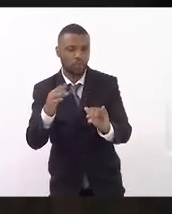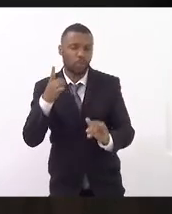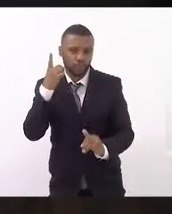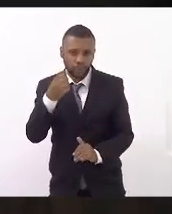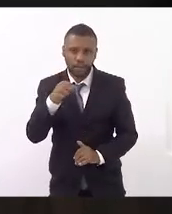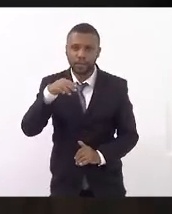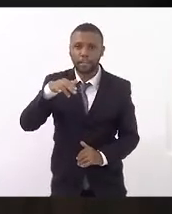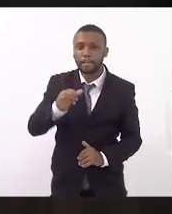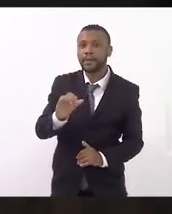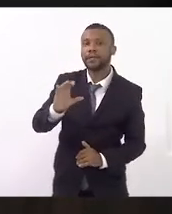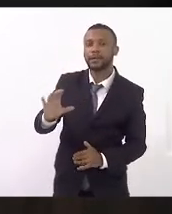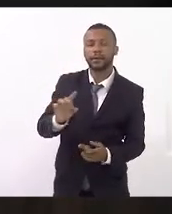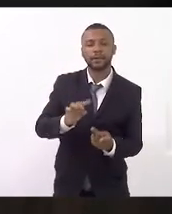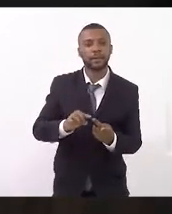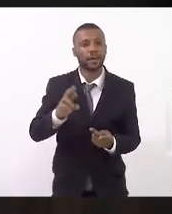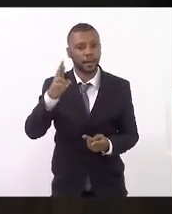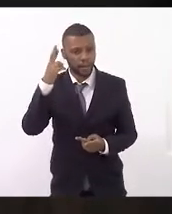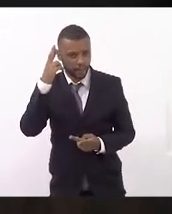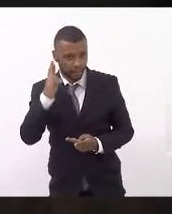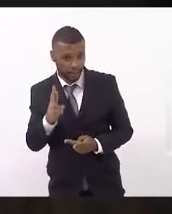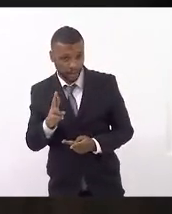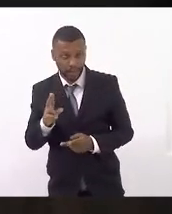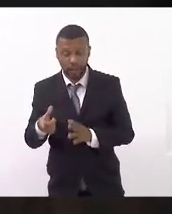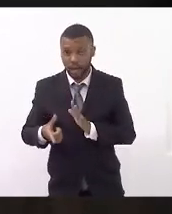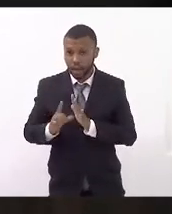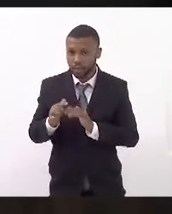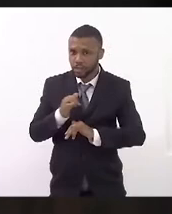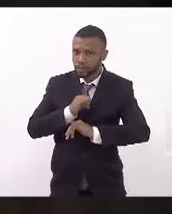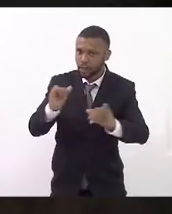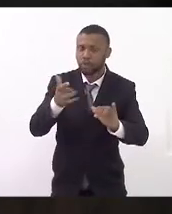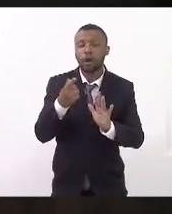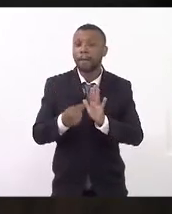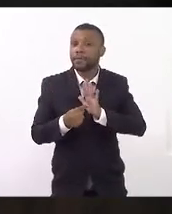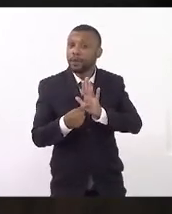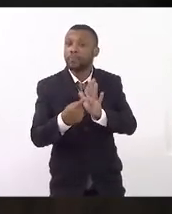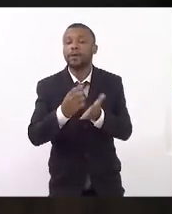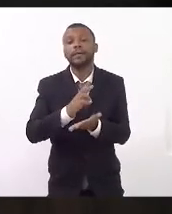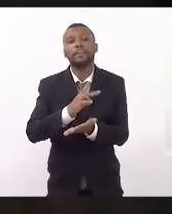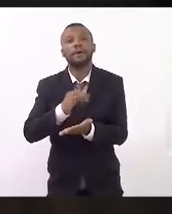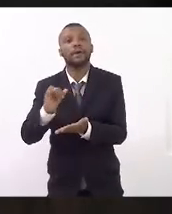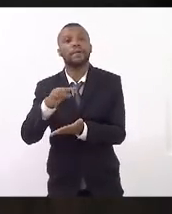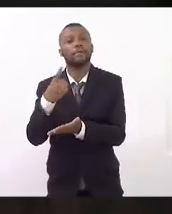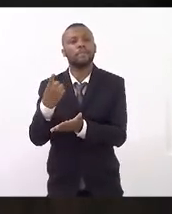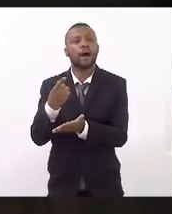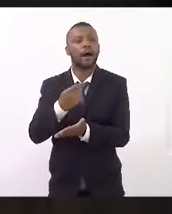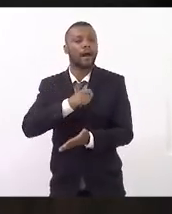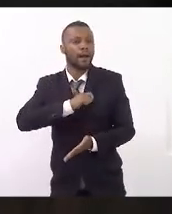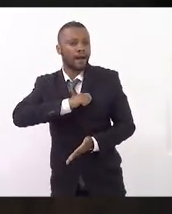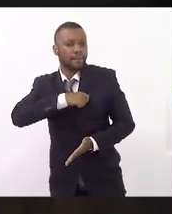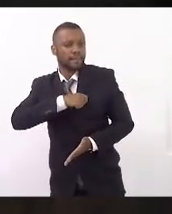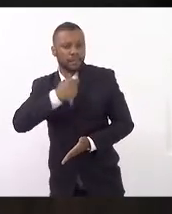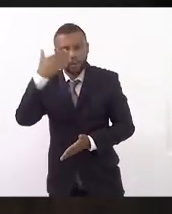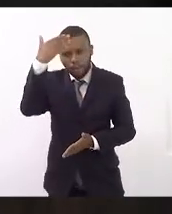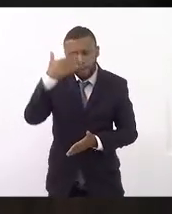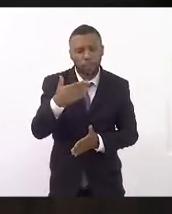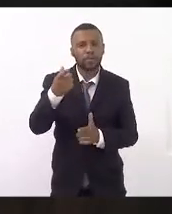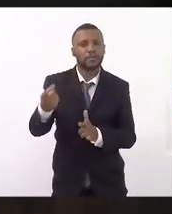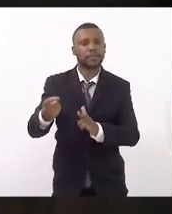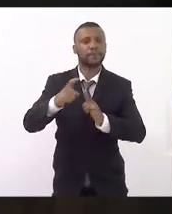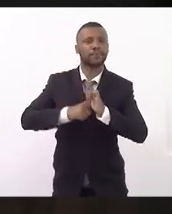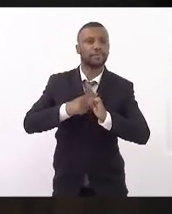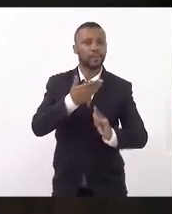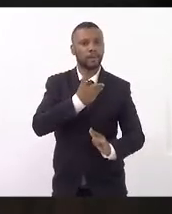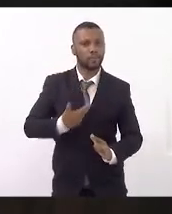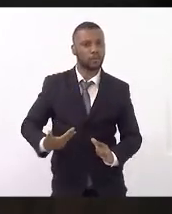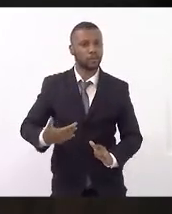estou apresentando uma CPI para uma auditoria da nossa dívida pública. Tem um